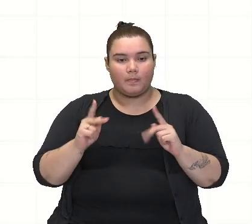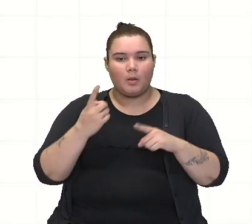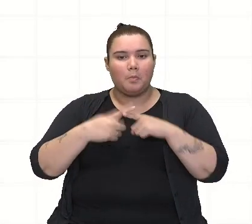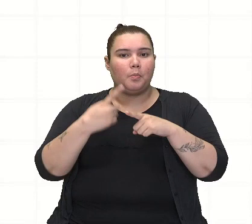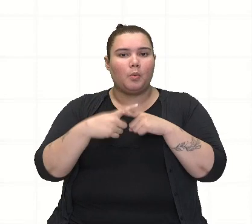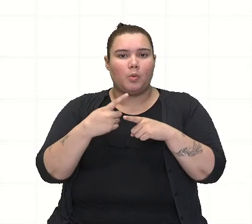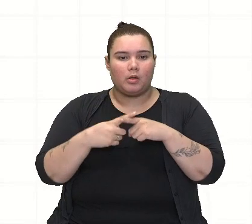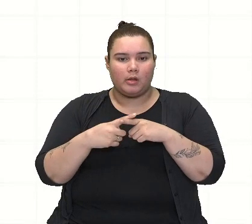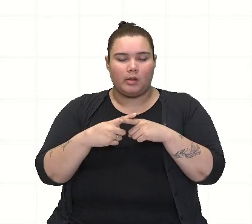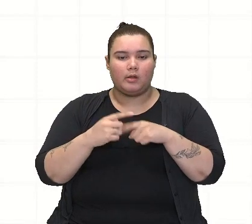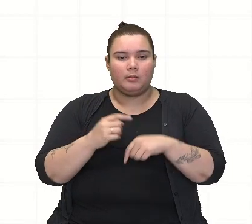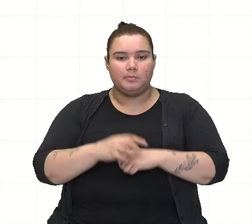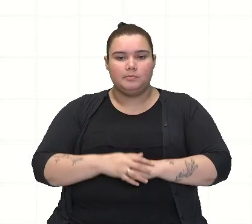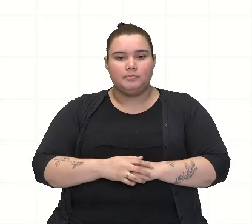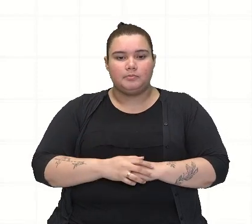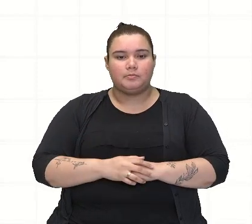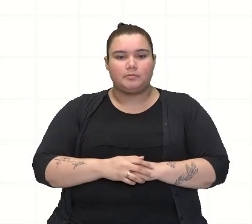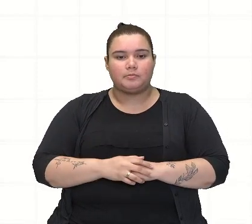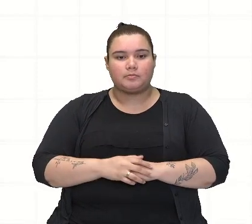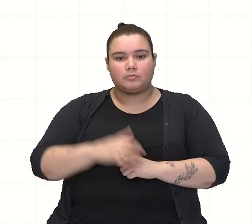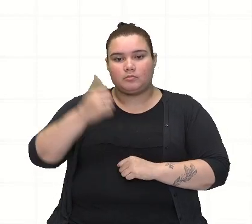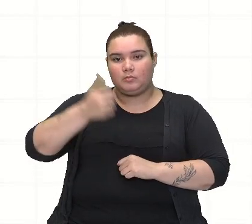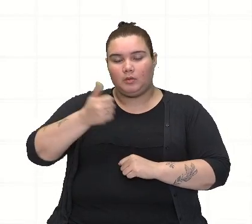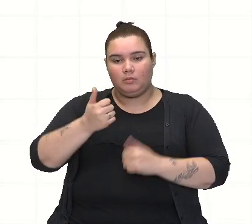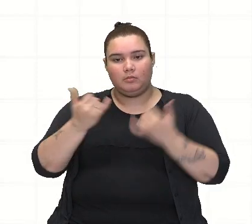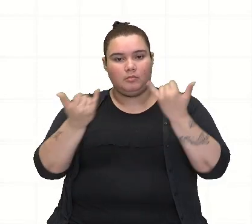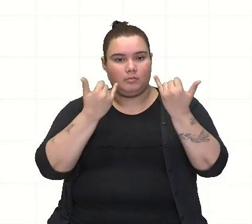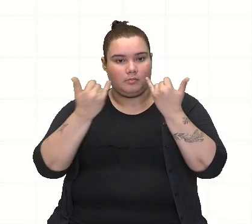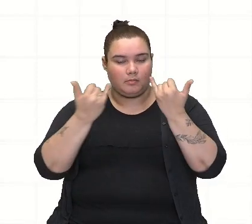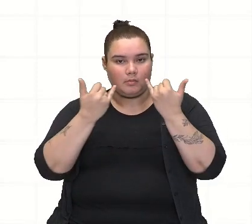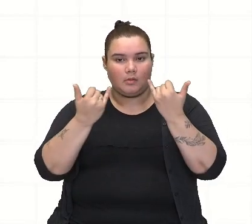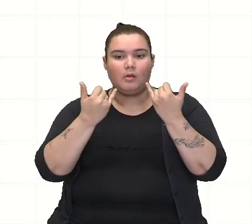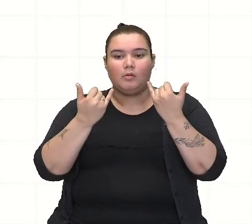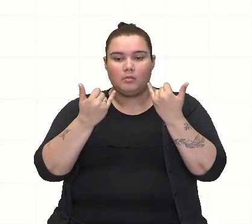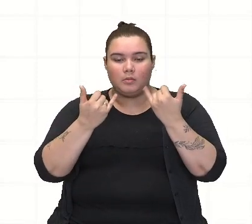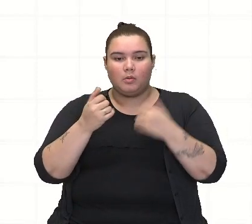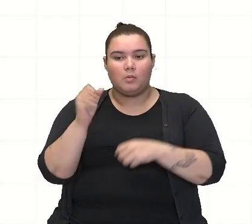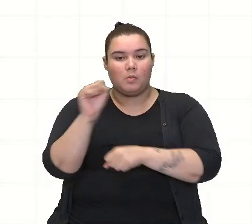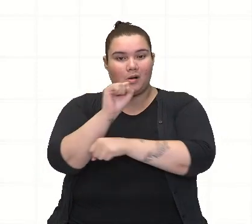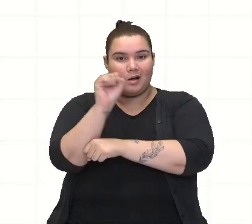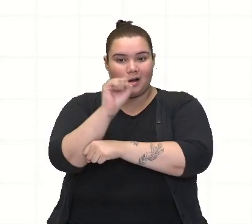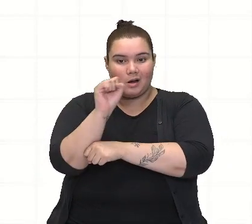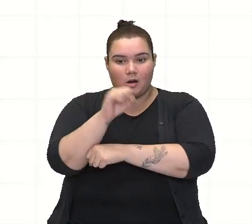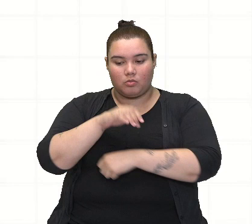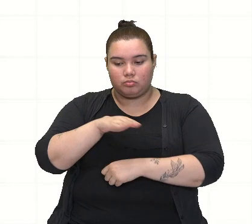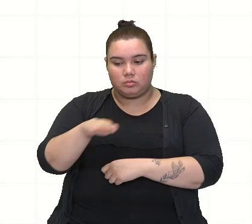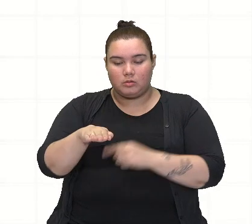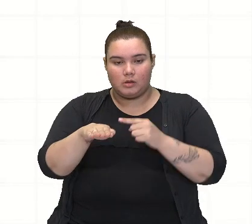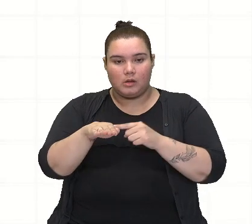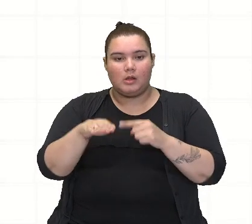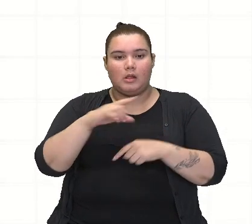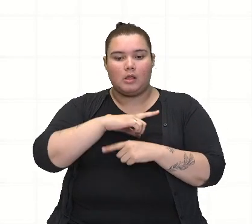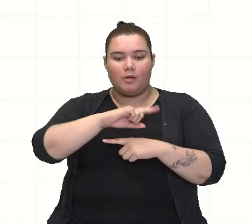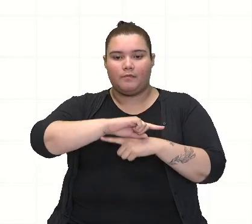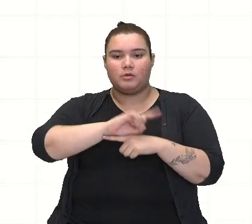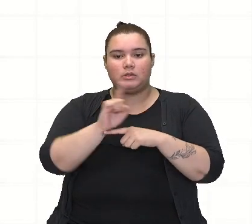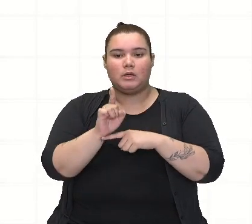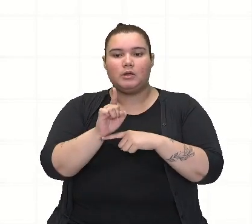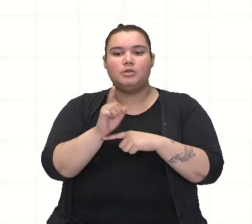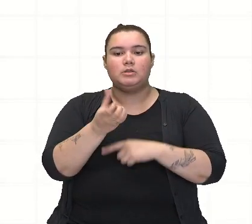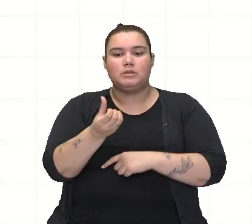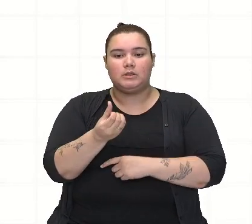a situação? Na primeira situação, o veículo estava a 60 km por hora